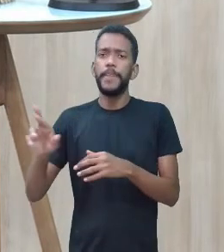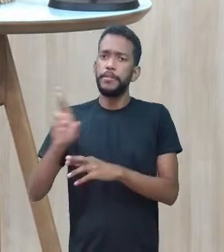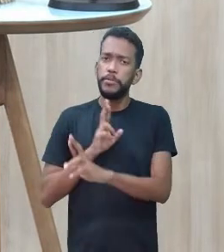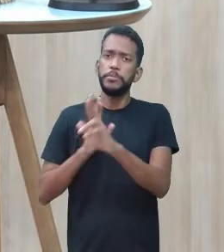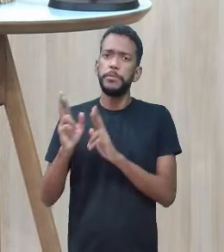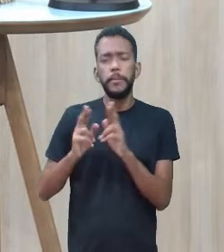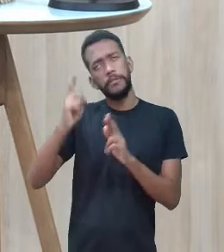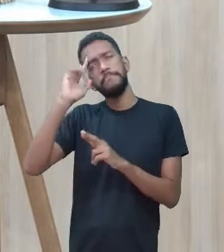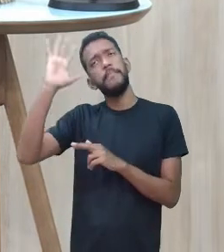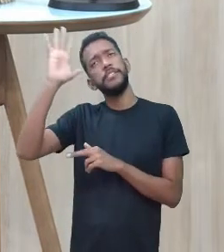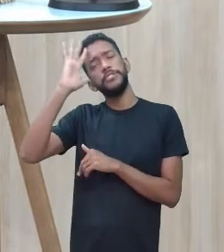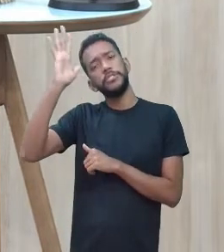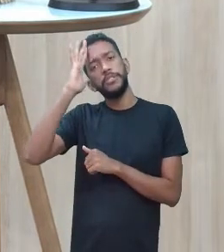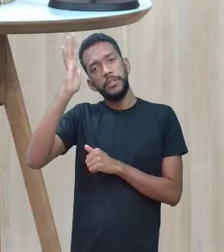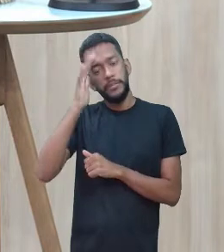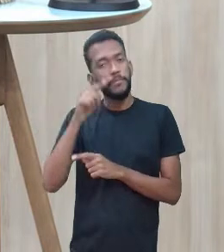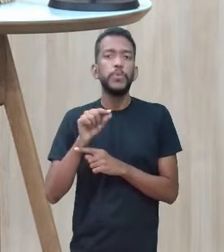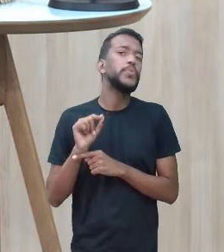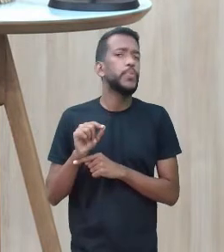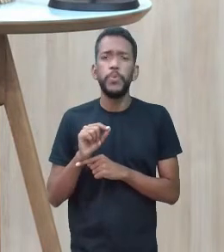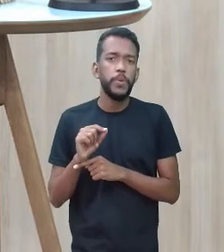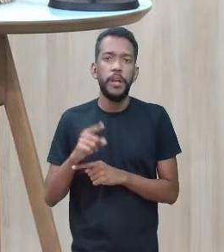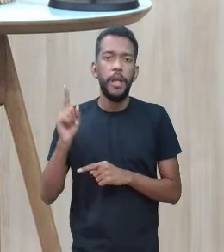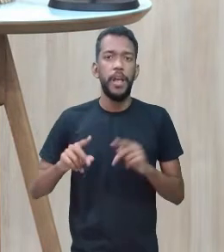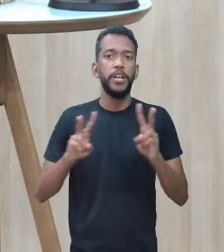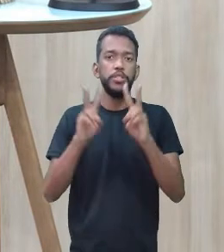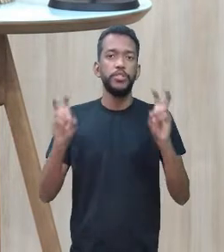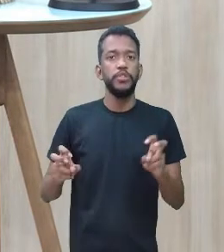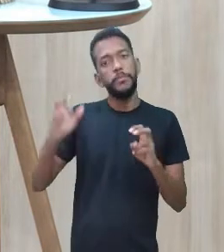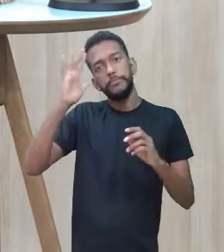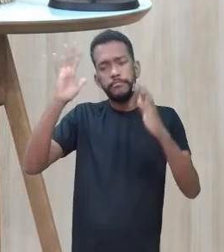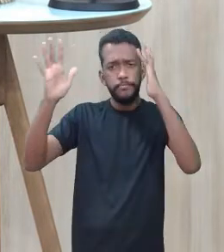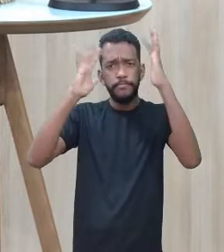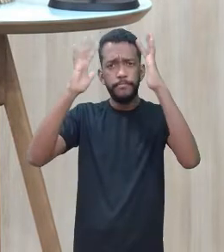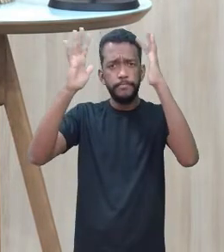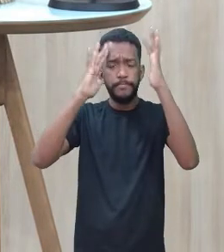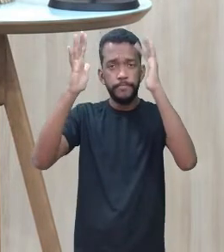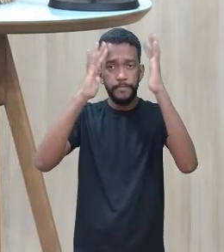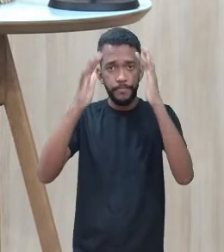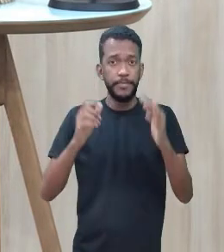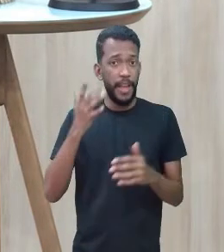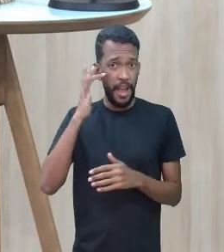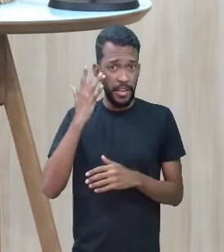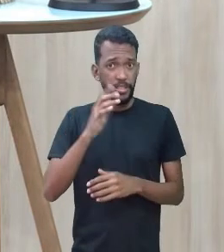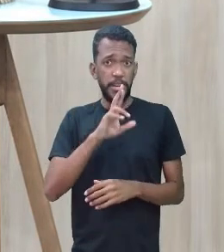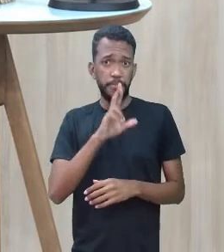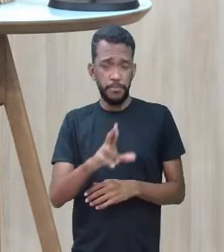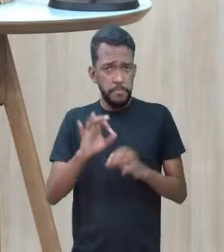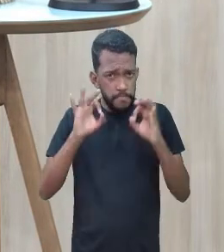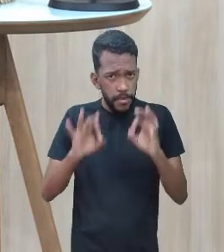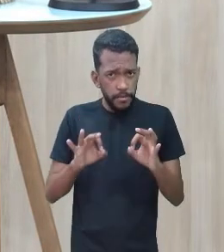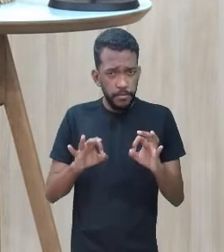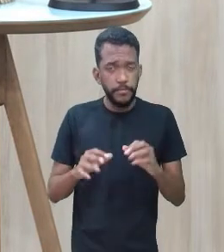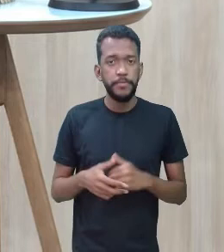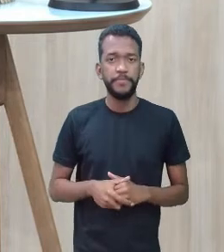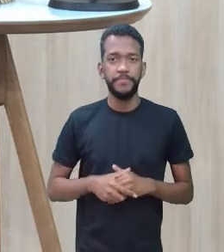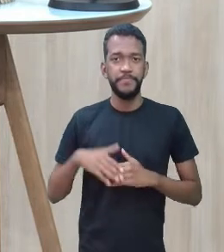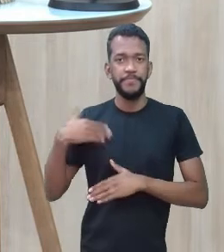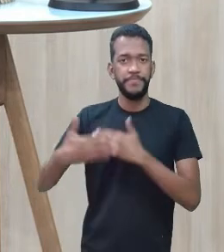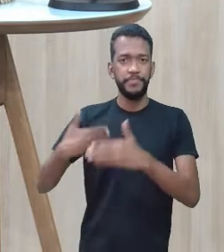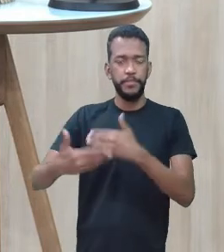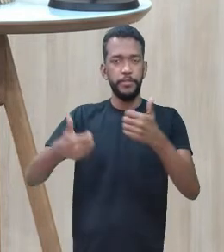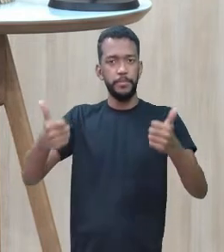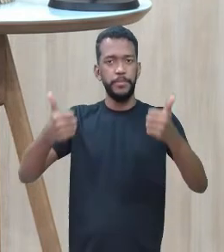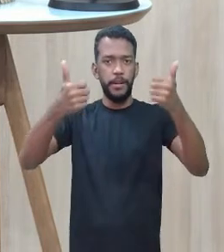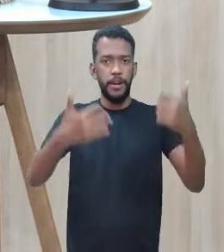respostas. Isso seria a questão da formulação de hipótese. Será que é essa a resposta mesmo? No decorrer da minha explicação, é